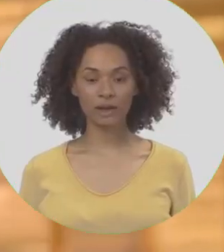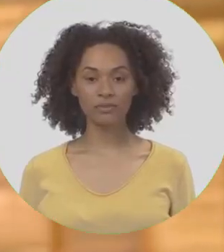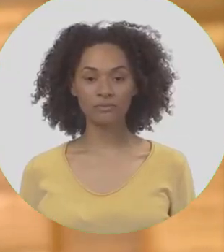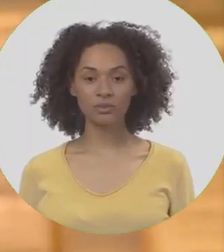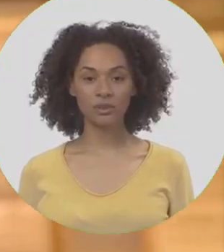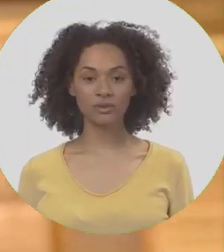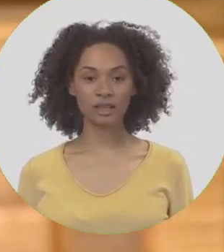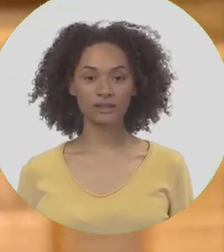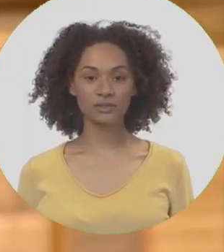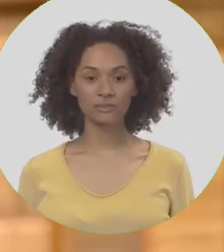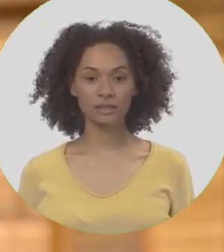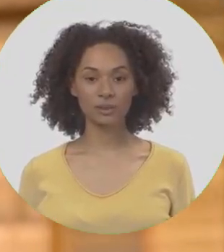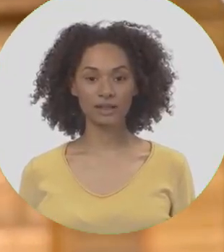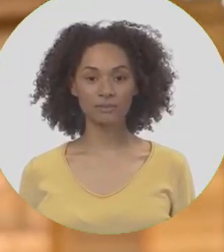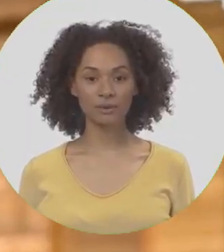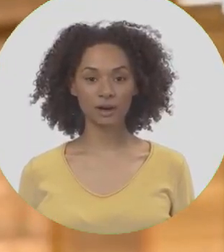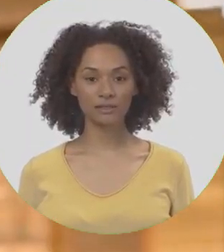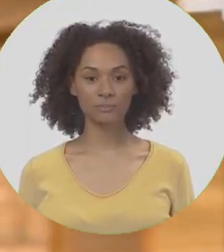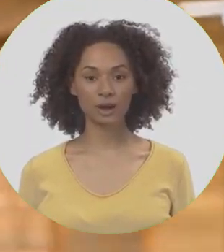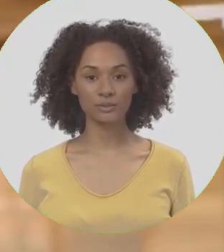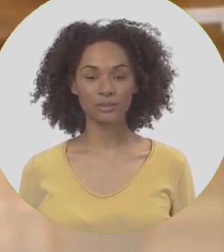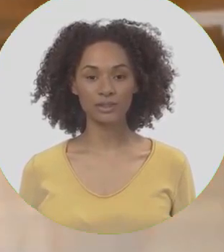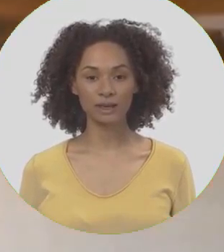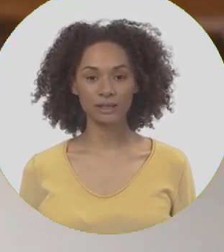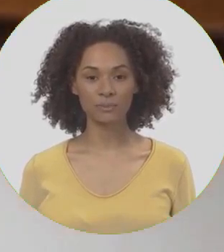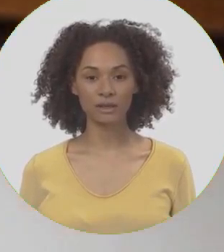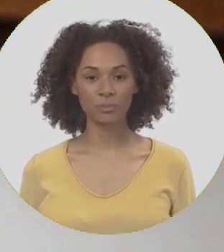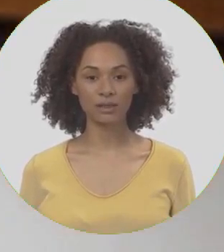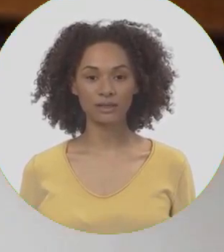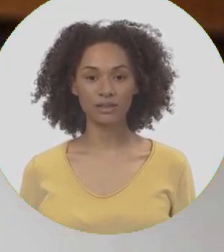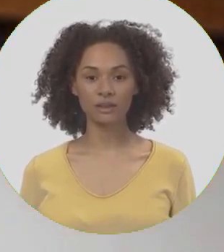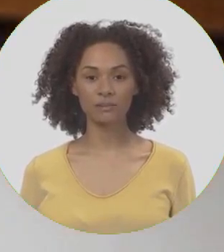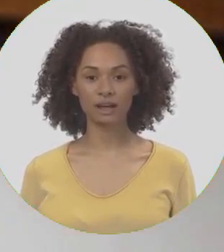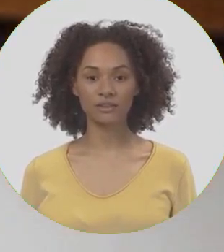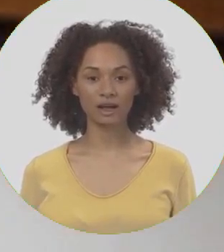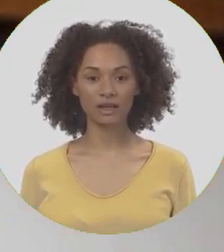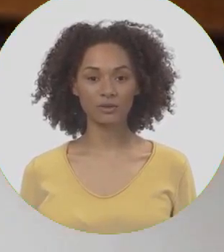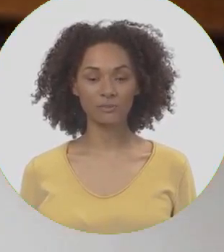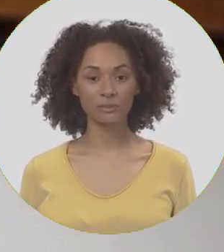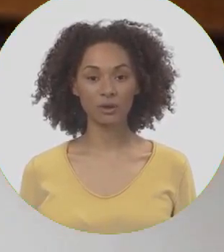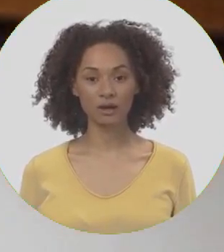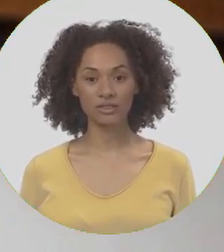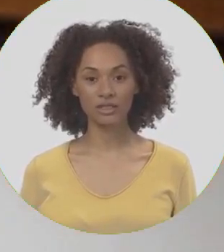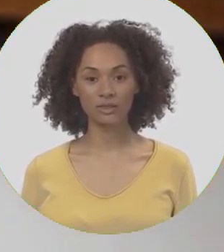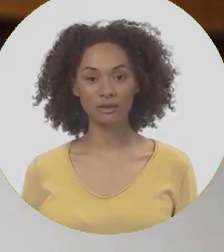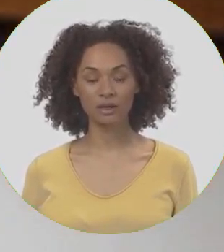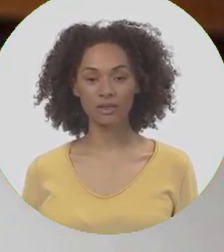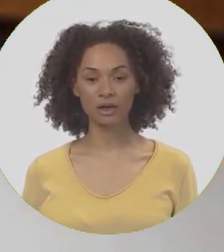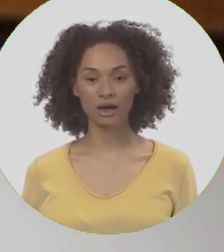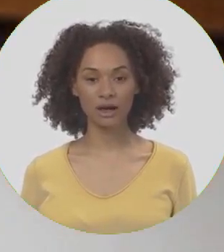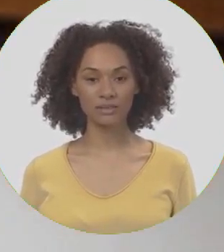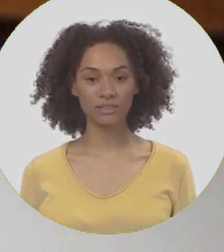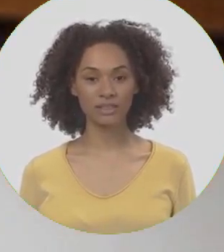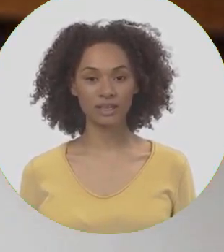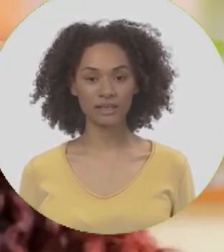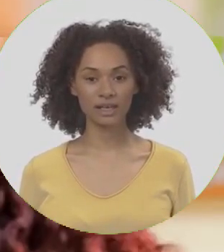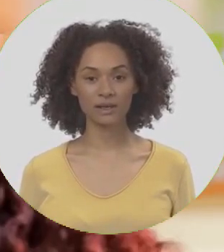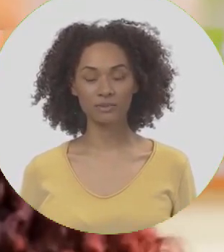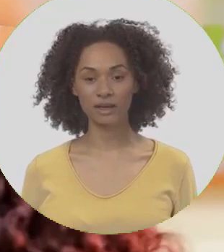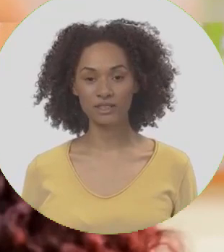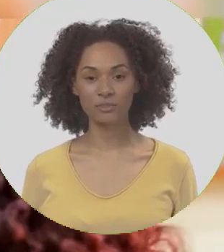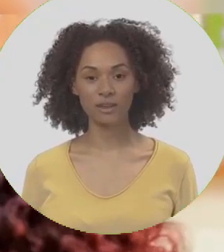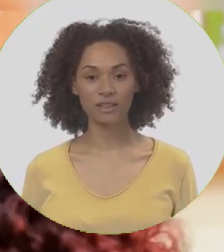Magalhães denuncia abandono na Arena da Floresta em discurso durante sessão ordinária na manhã desta quarta-feira o deputado Edvaldo